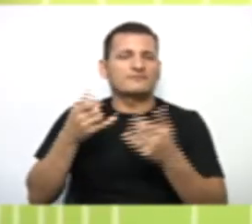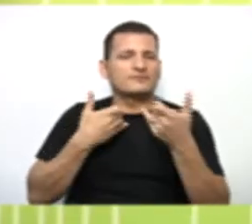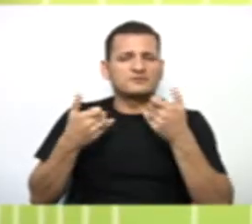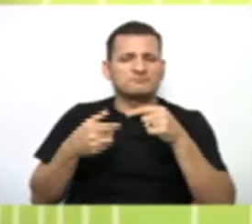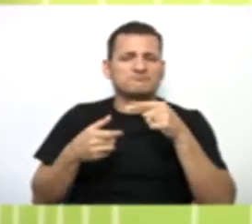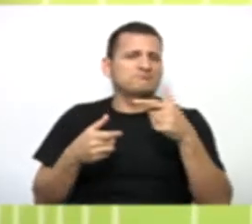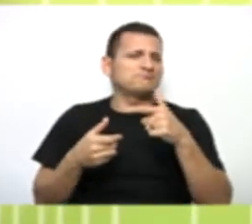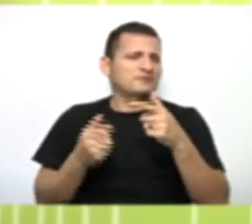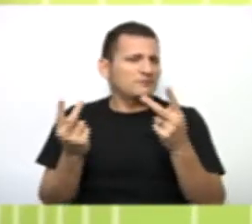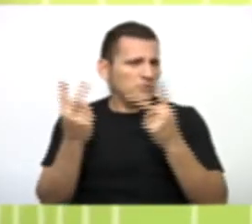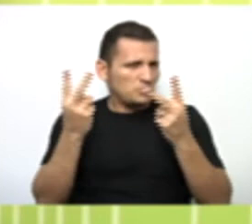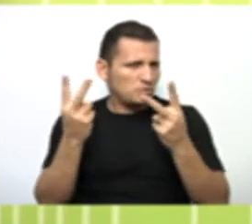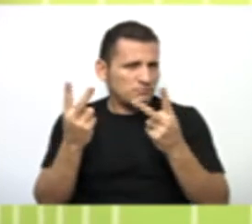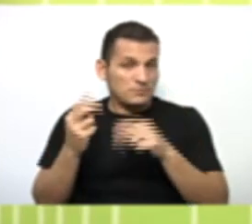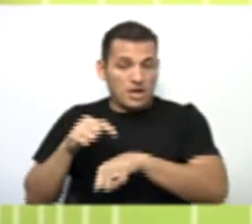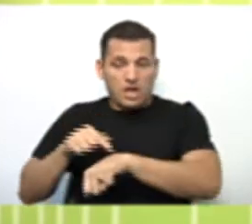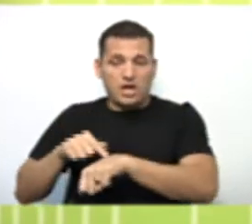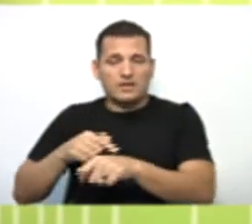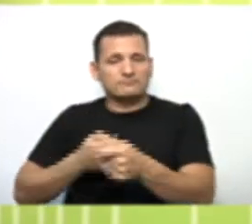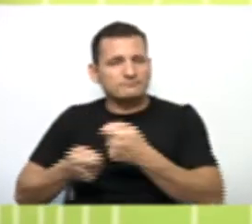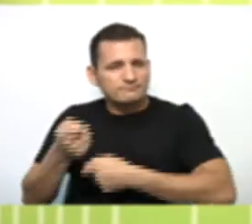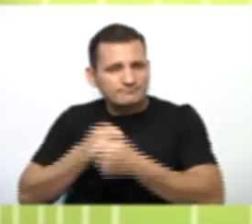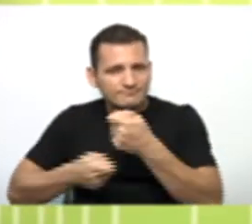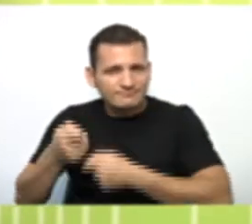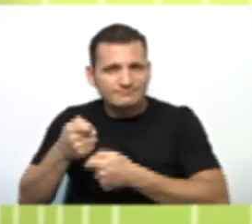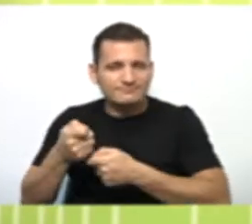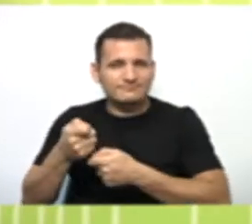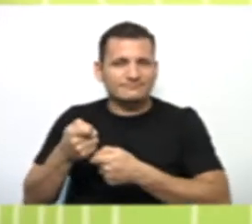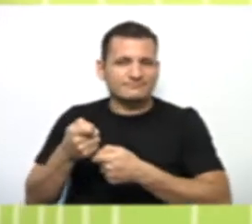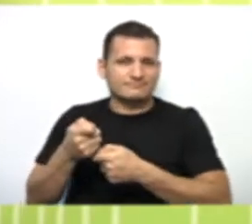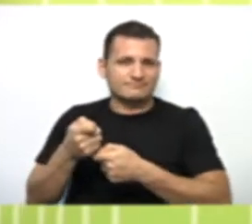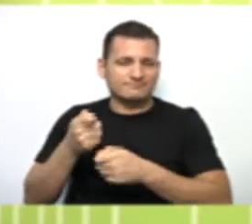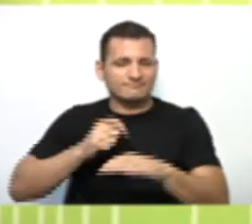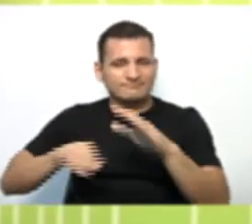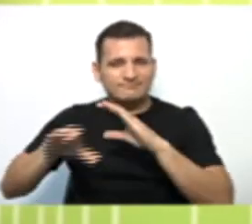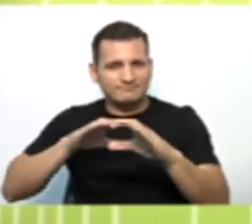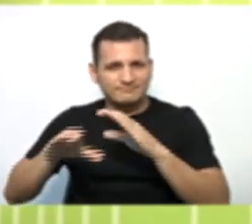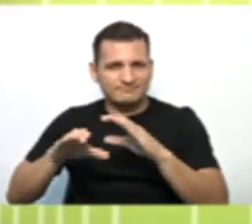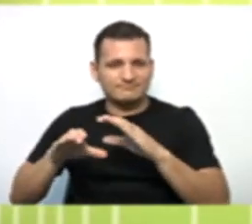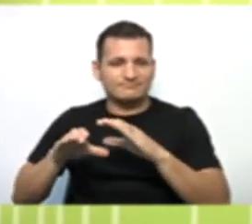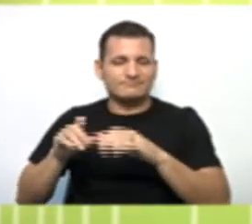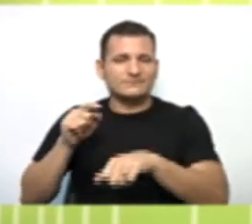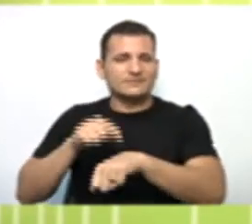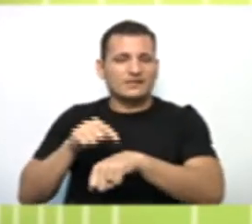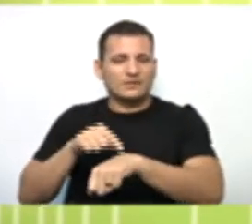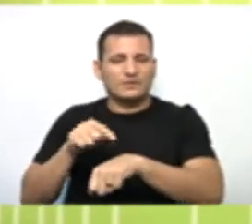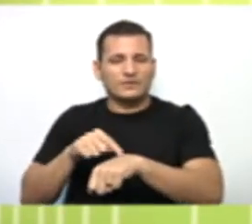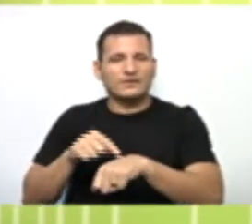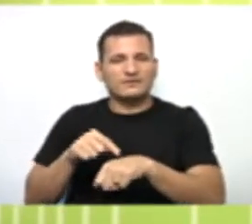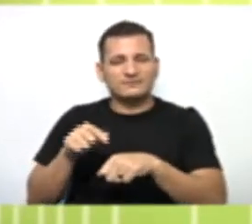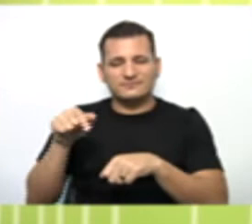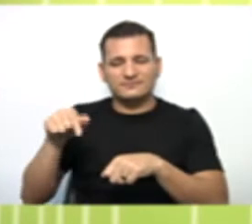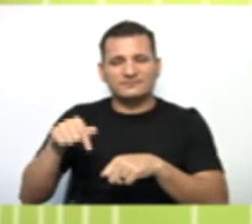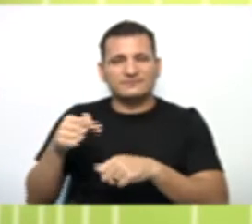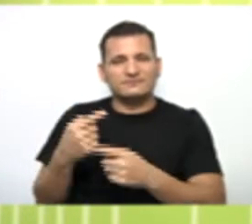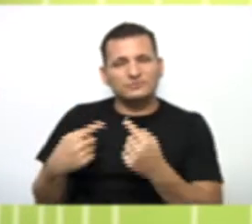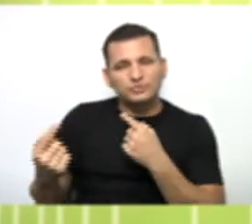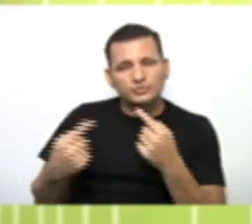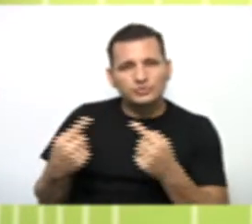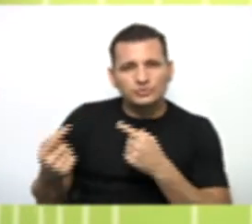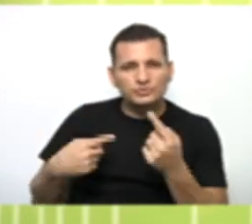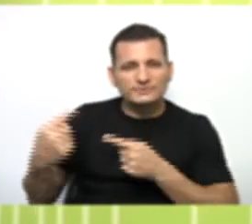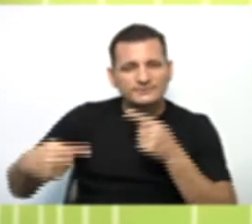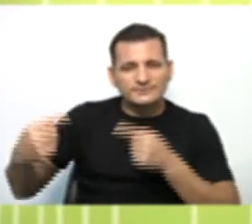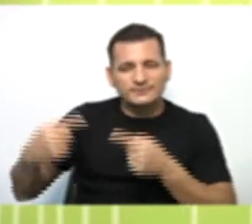te trazer valor para a hora da comunicação, na hora da negociação, na hora que estiver acontecendo aquela discussão,